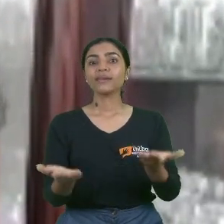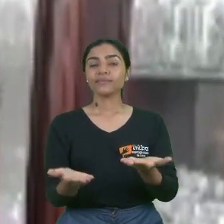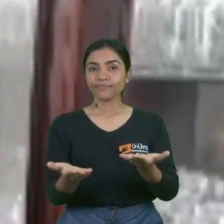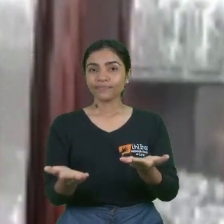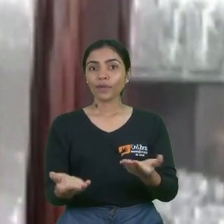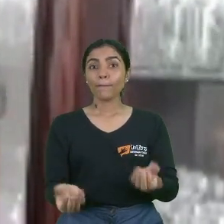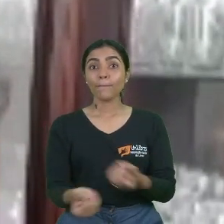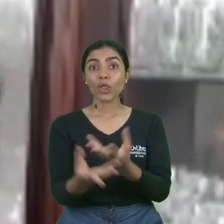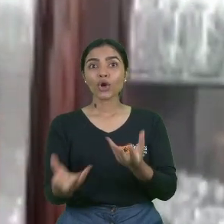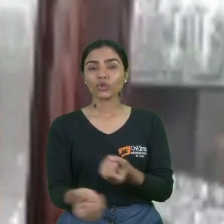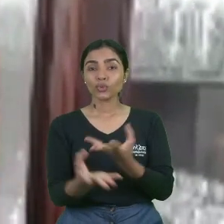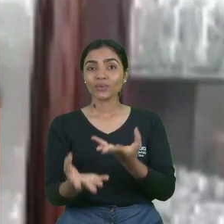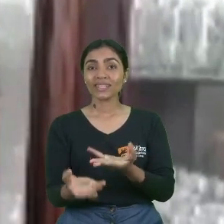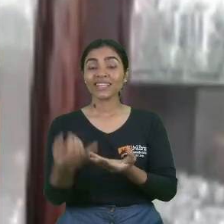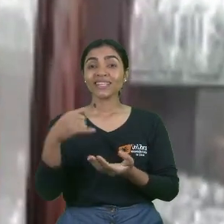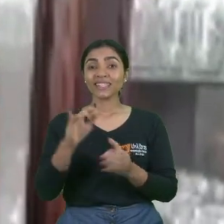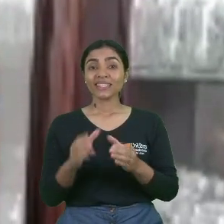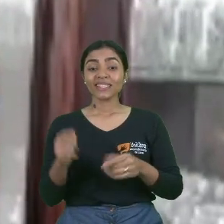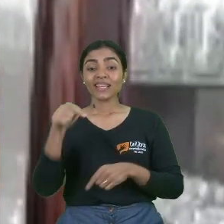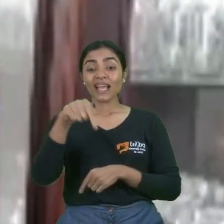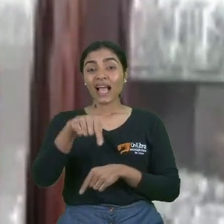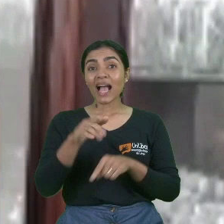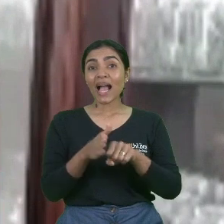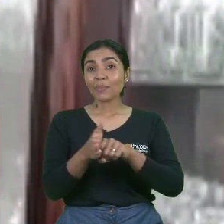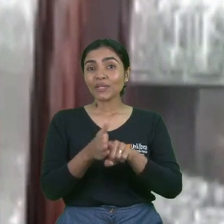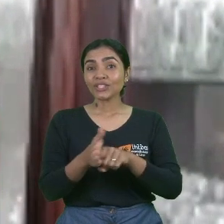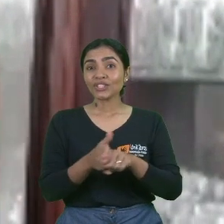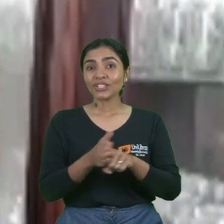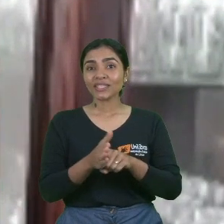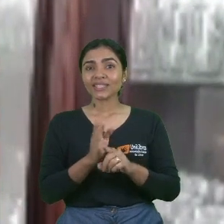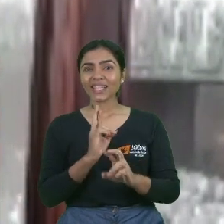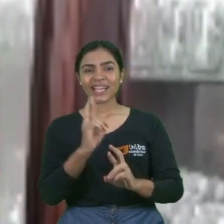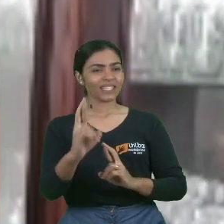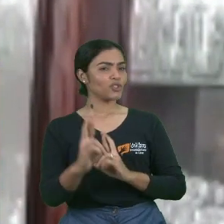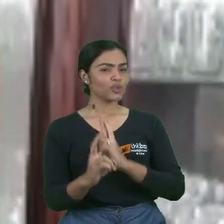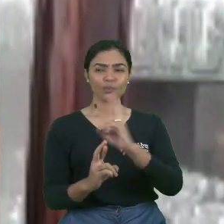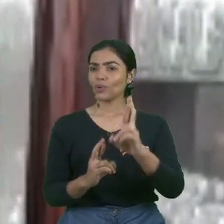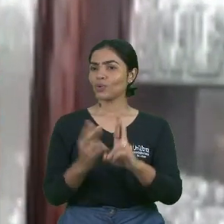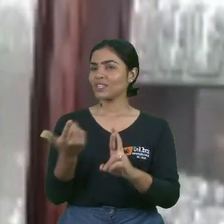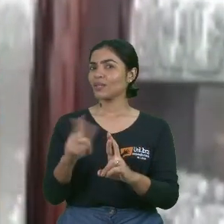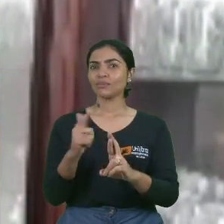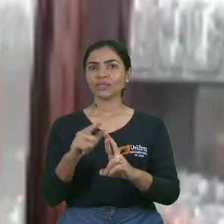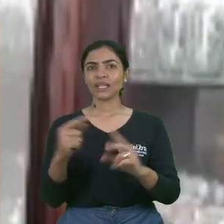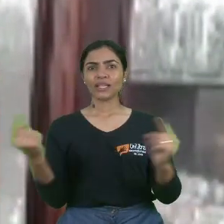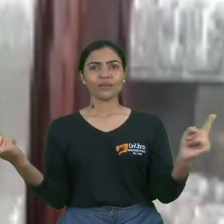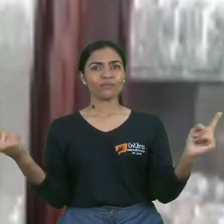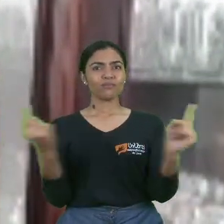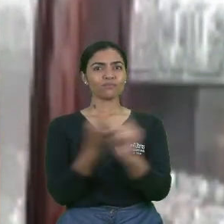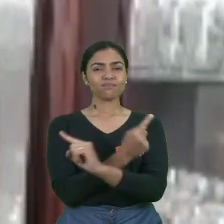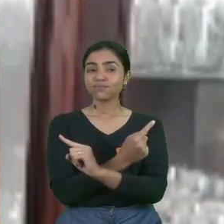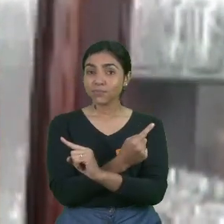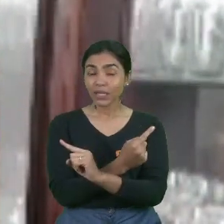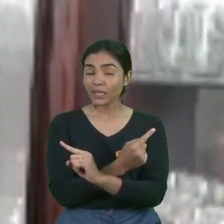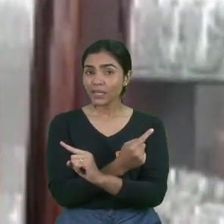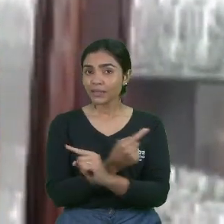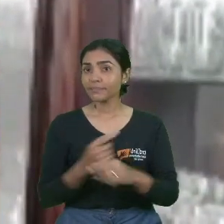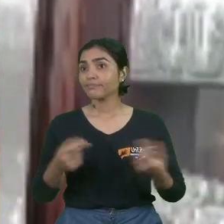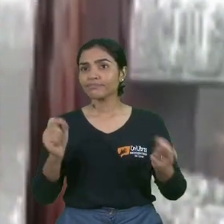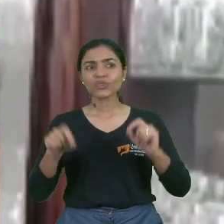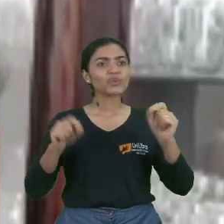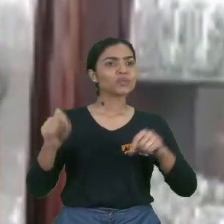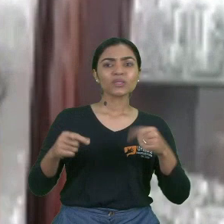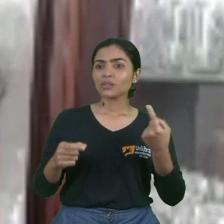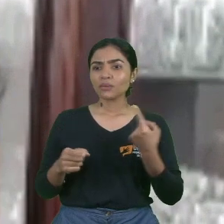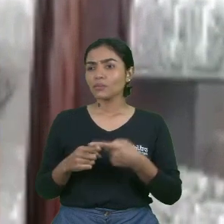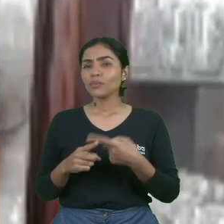não a distância logo o que acontece à tentação que foi um pouco